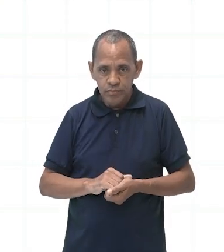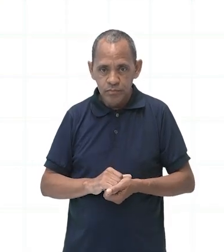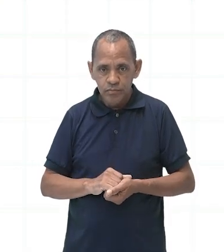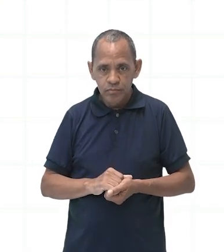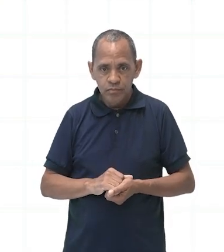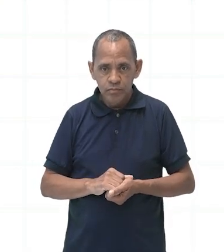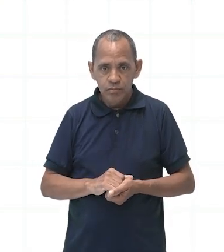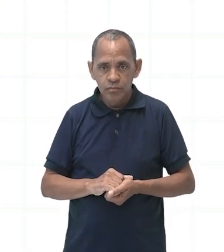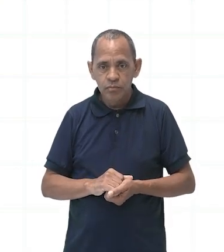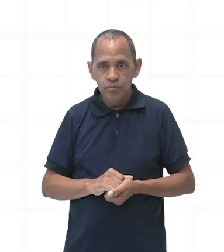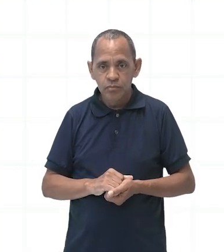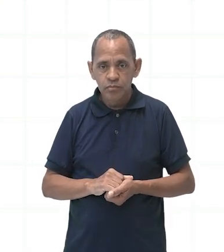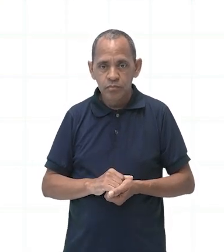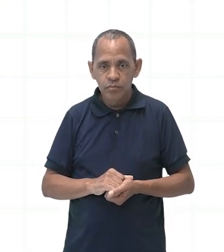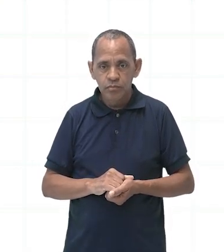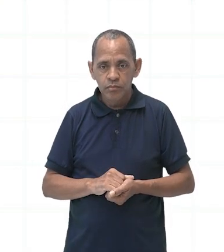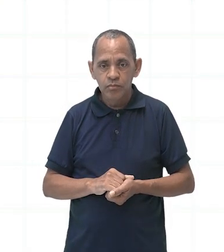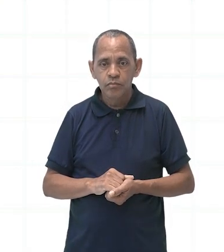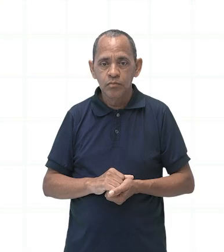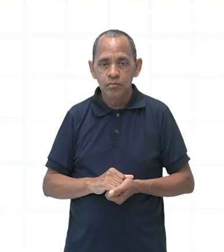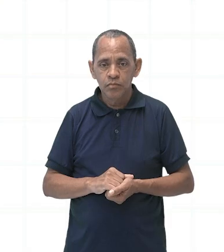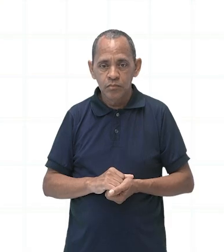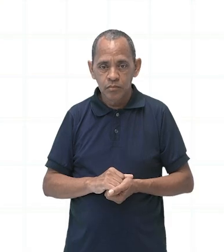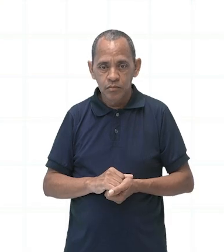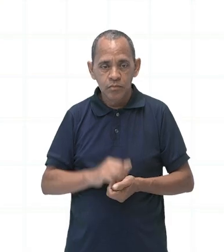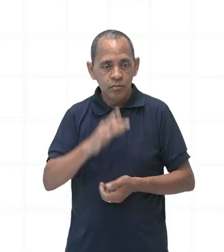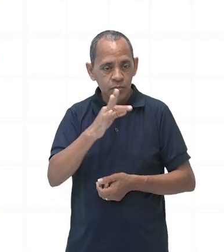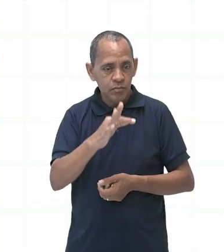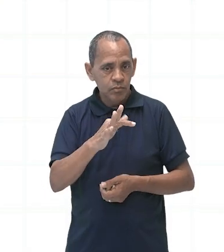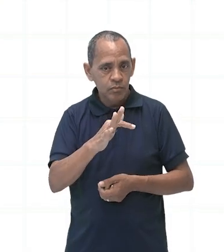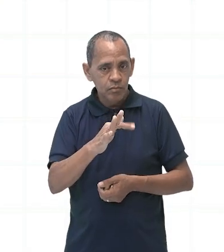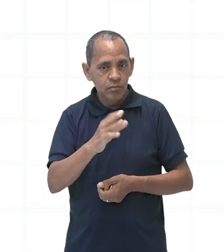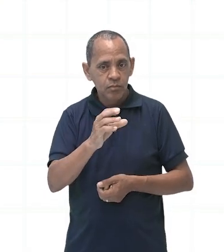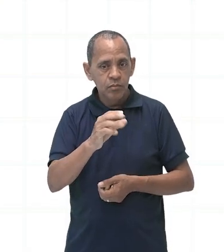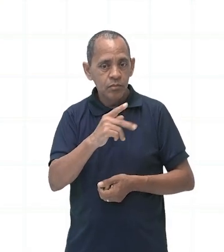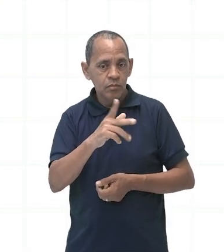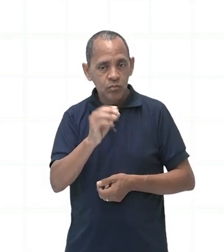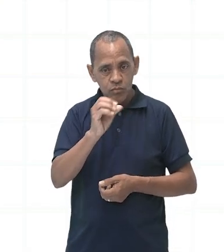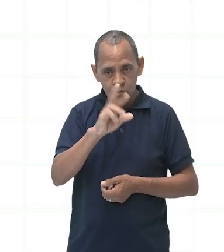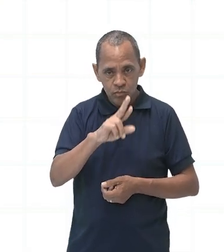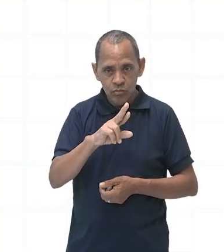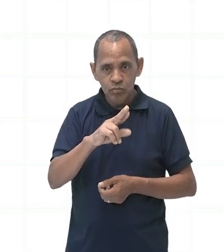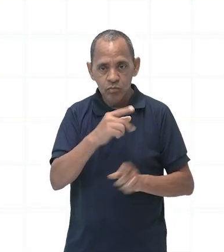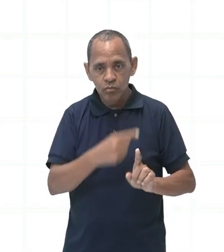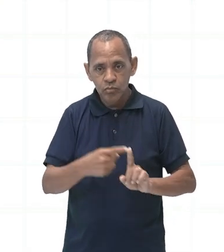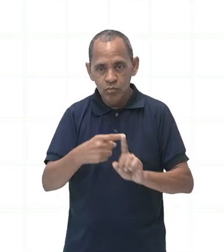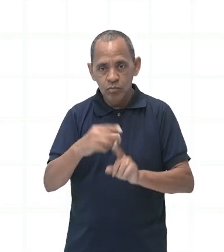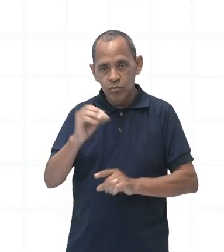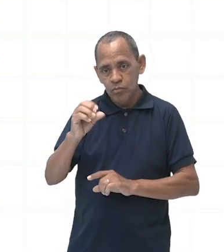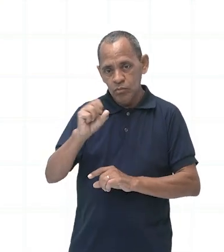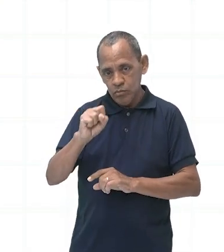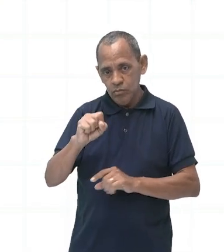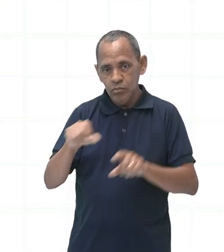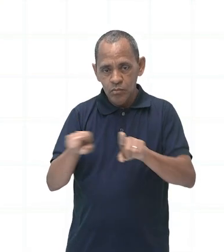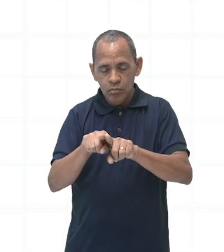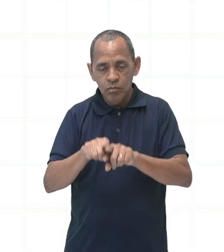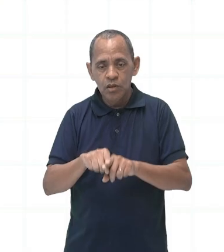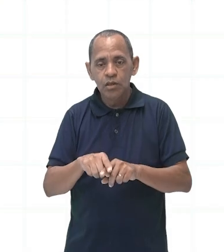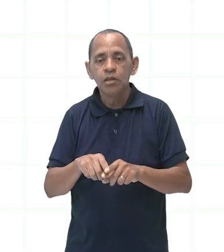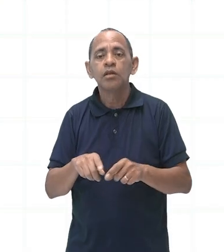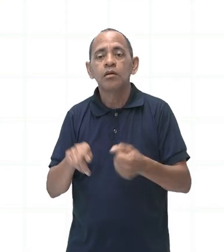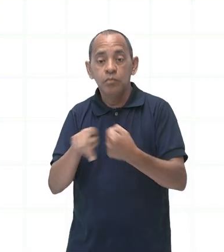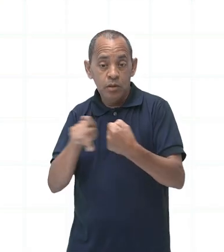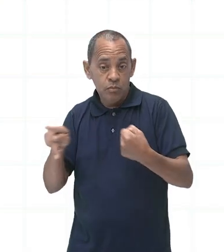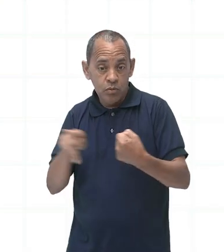por mais o, pelo. E a segundo exemplo, pelos, é por mais os, pelos. Mesma coisa. E se for